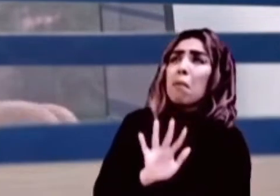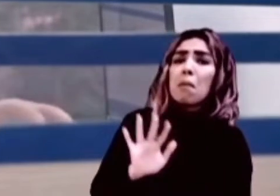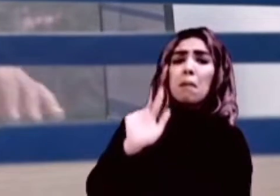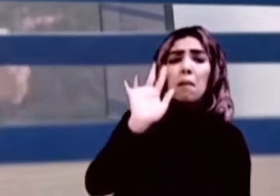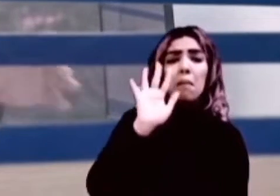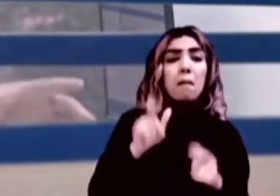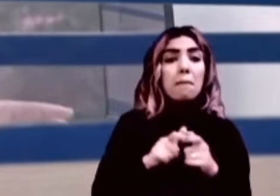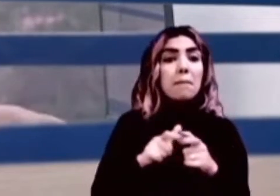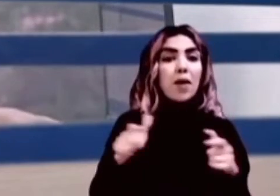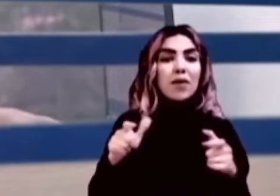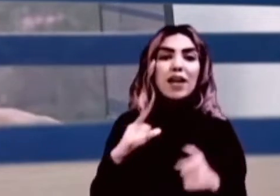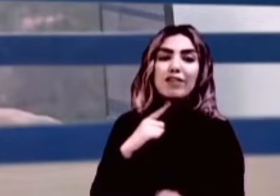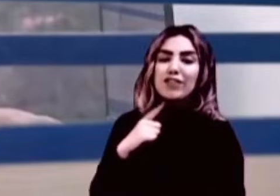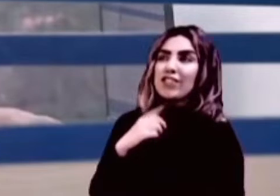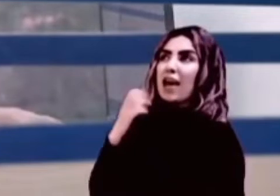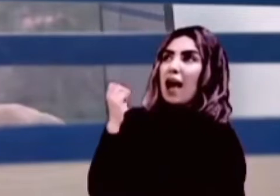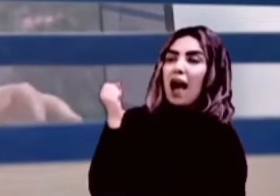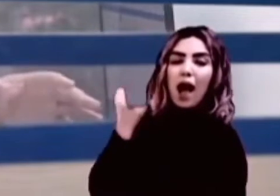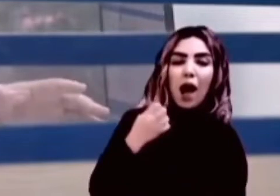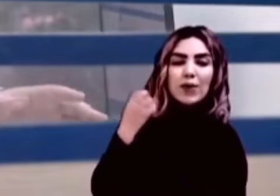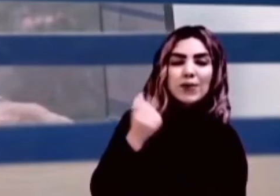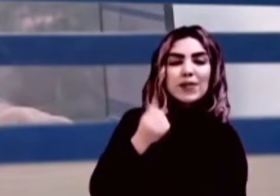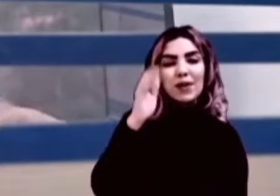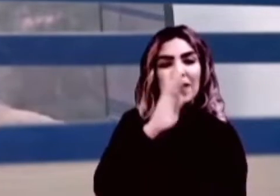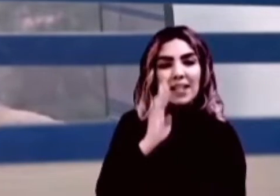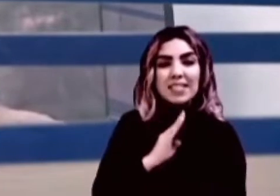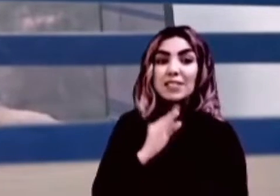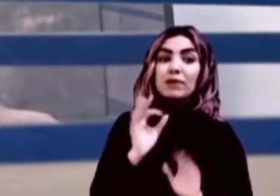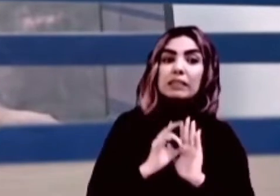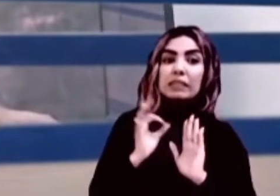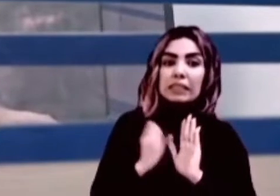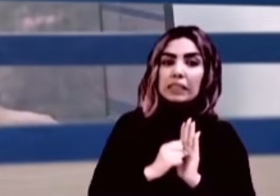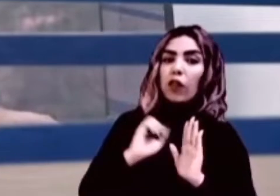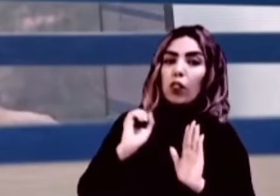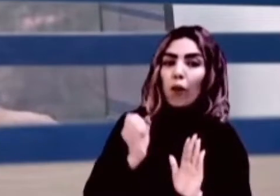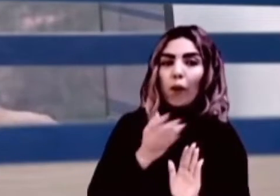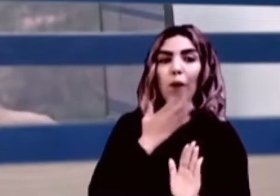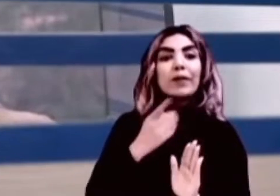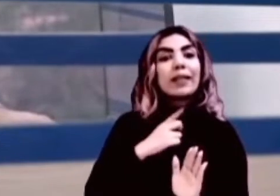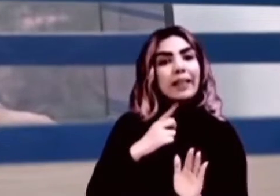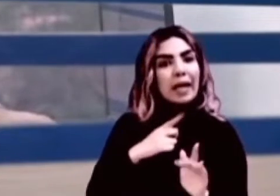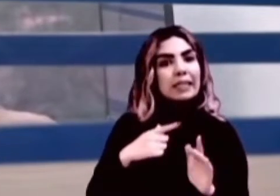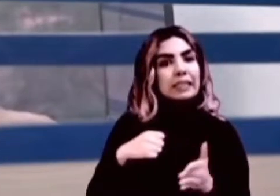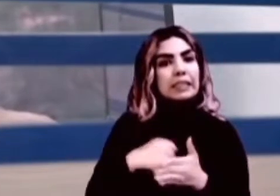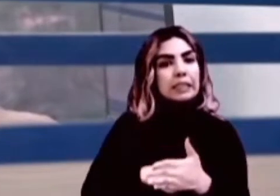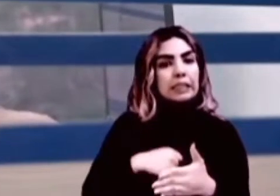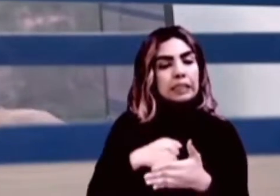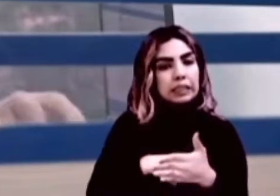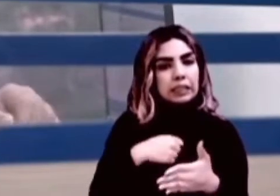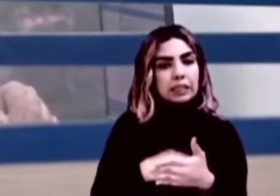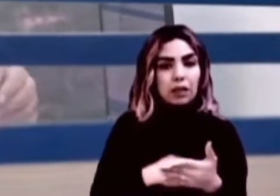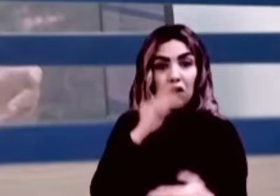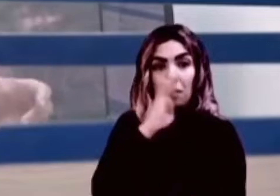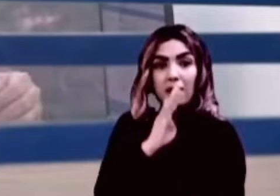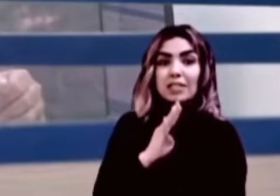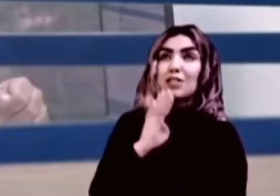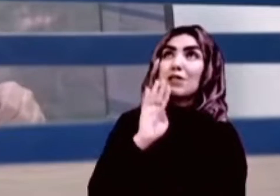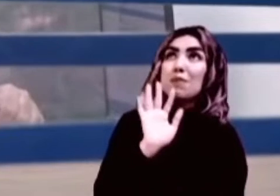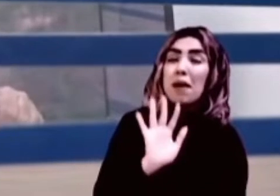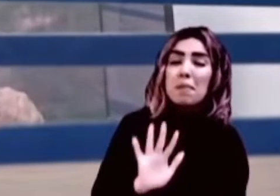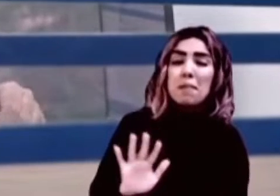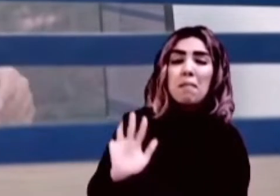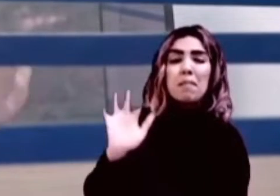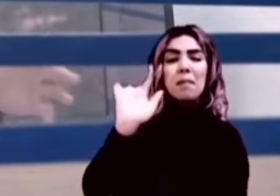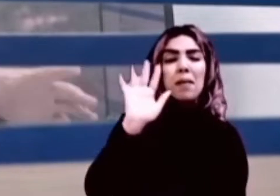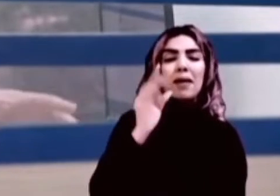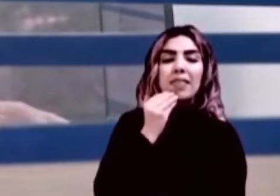de recadastrar todo mundo. Tem sido uma luta que todas as pastas do nosso Brasil inteiro vem desenvolvendo, travando aí,